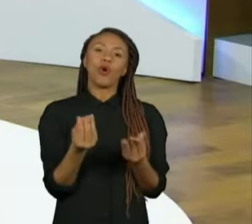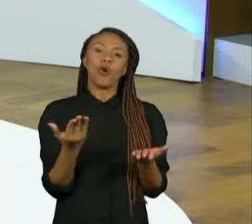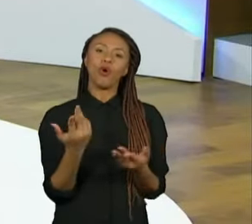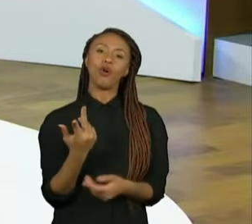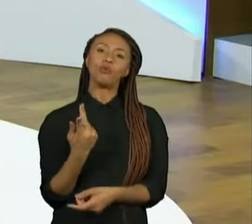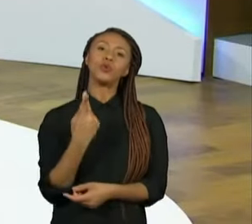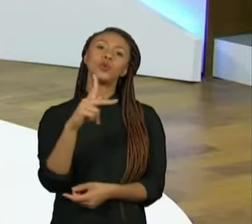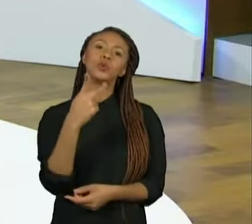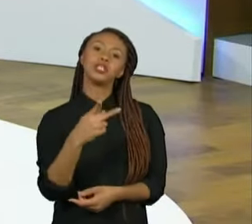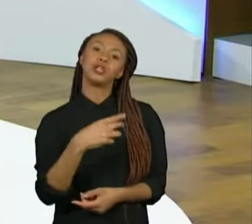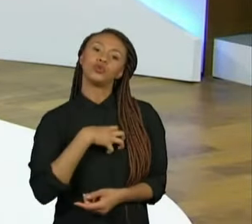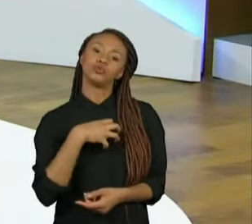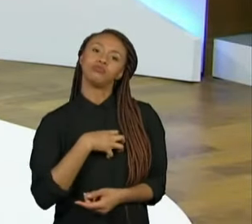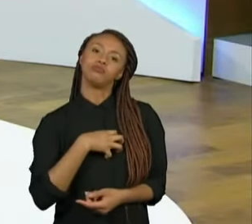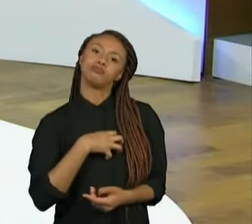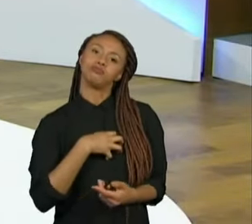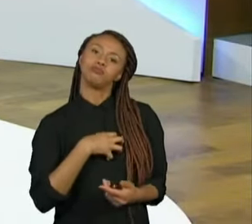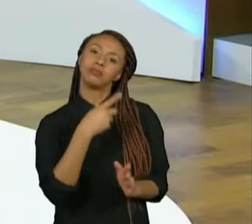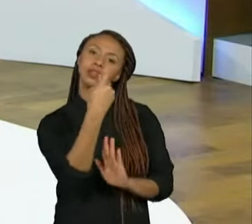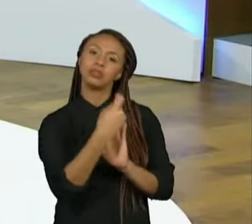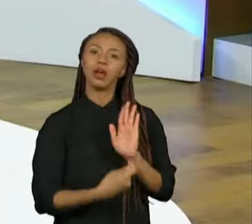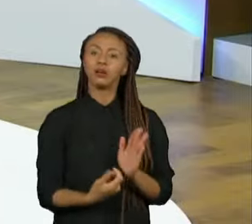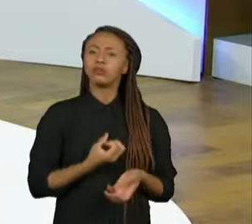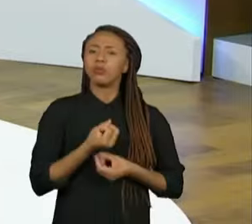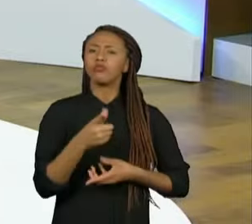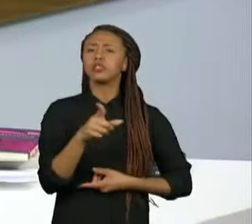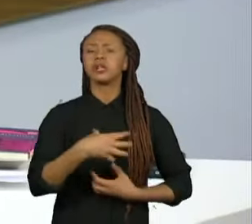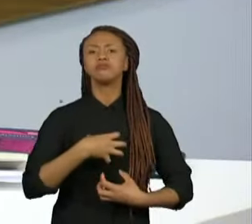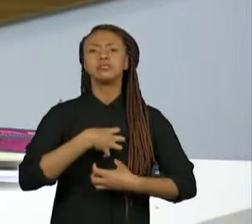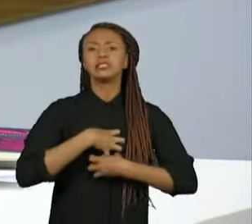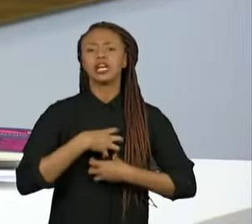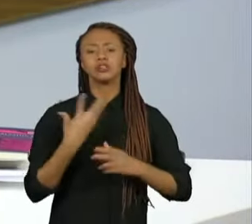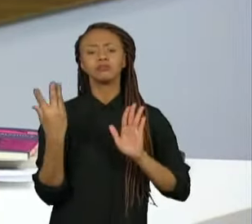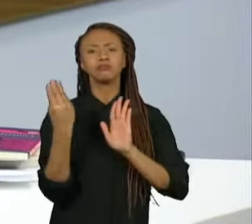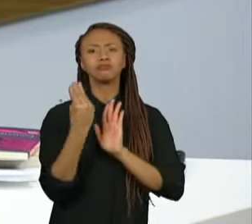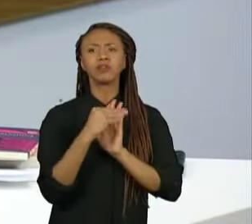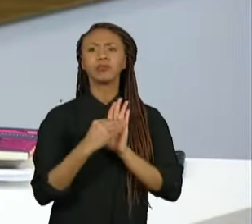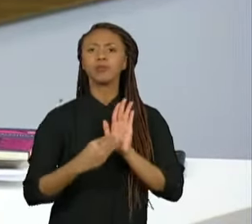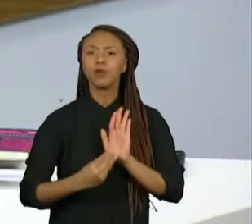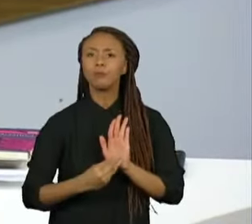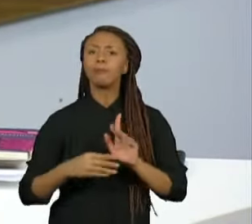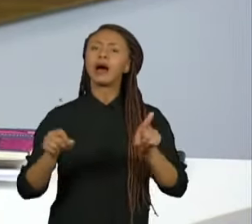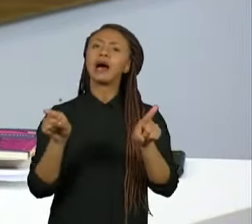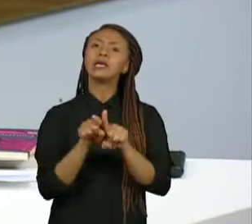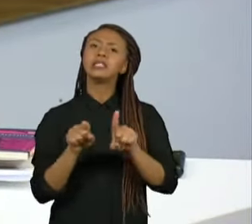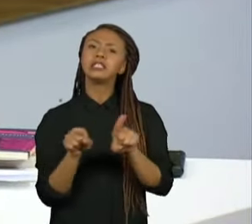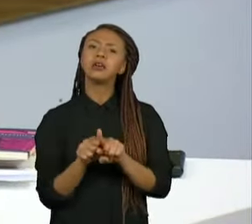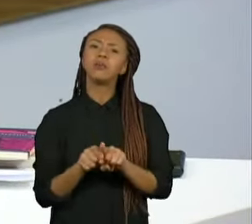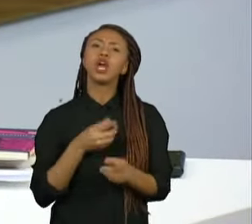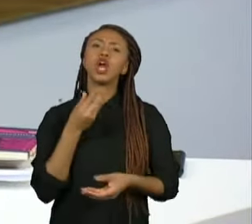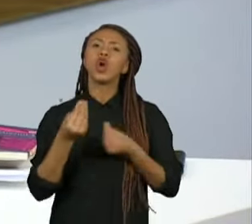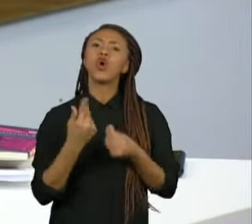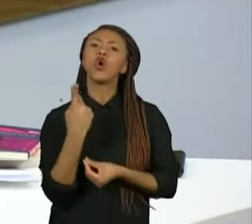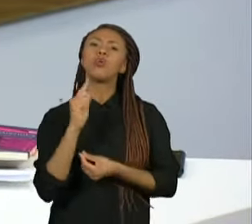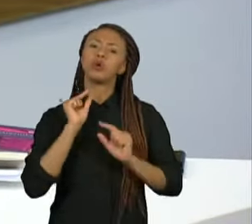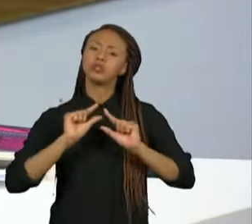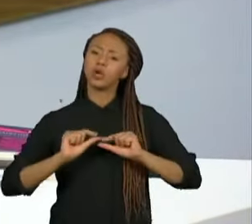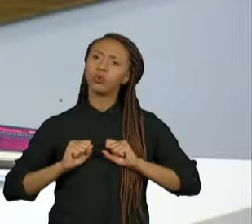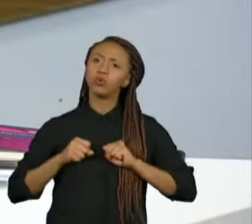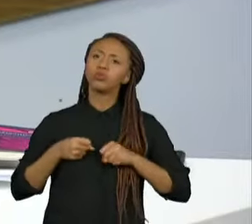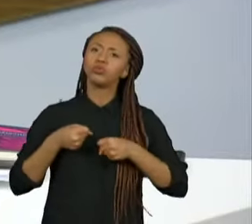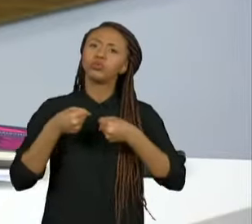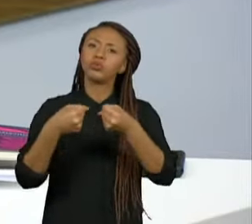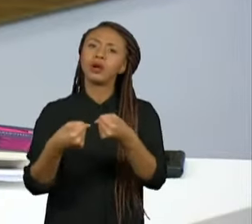na sua prosa poética e que tipo de labor você acha que você faz